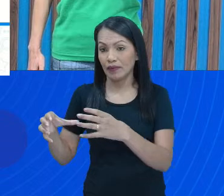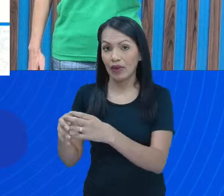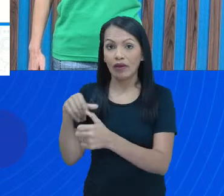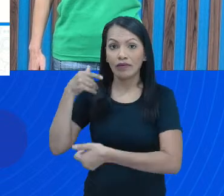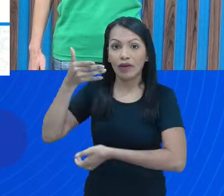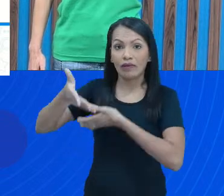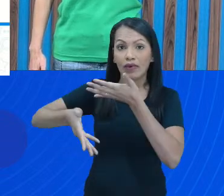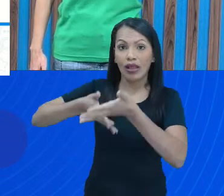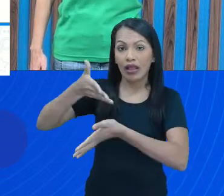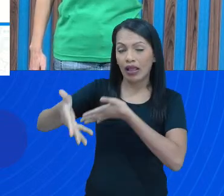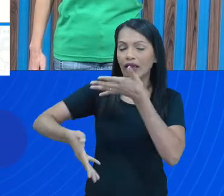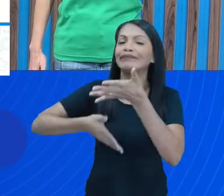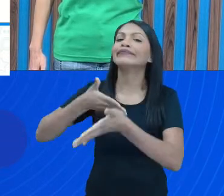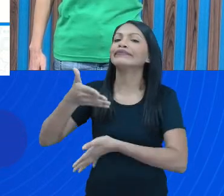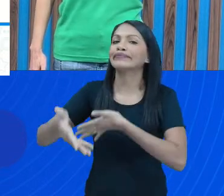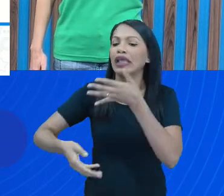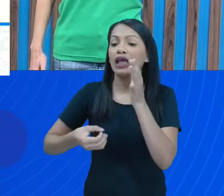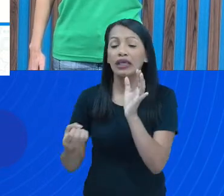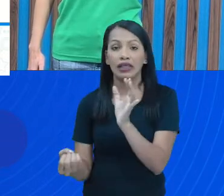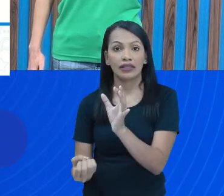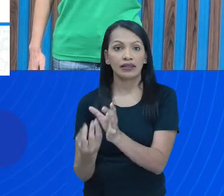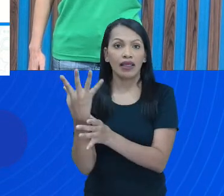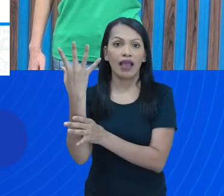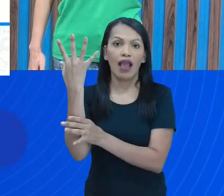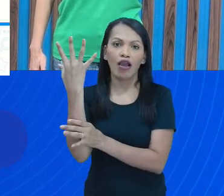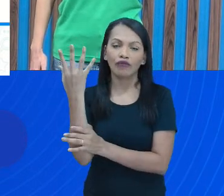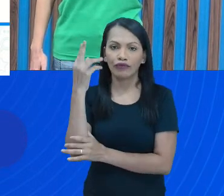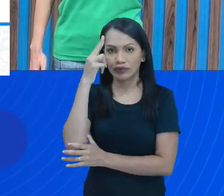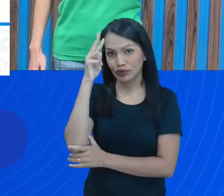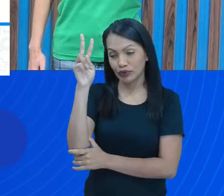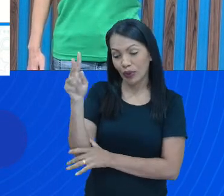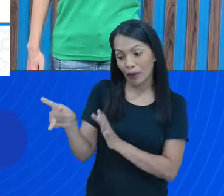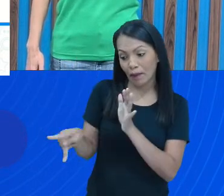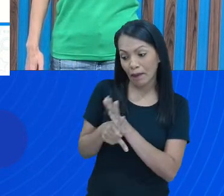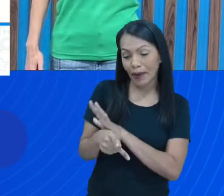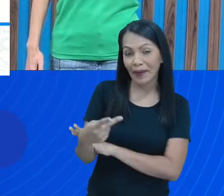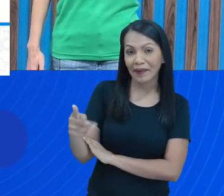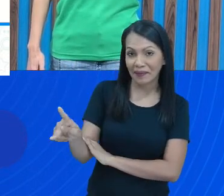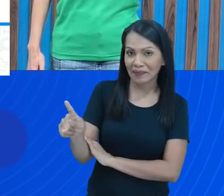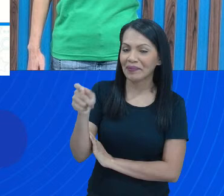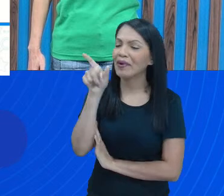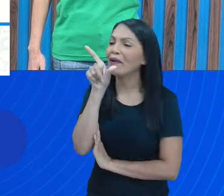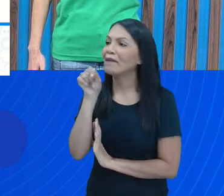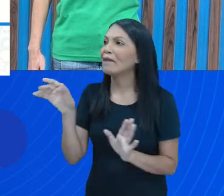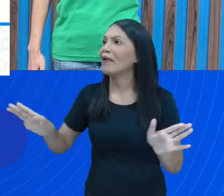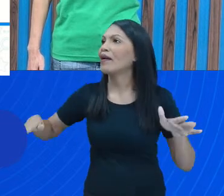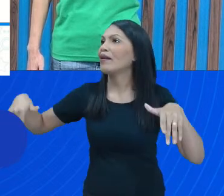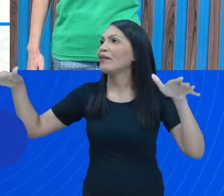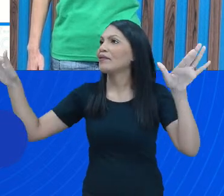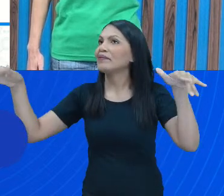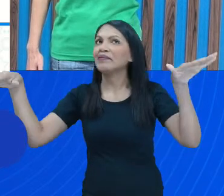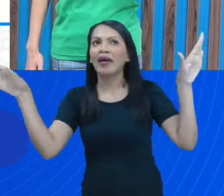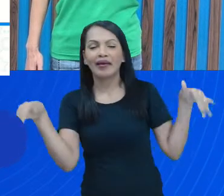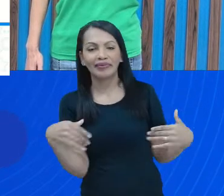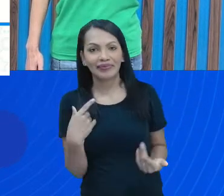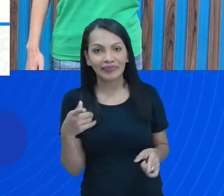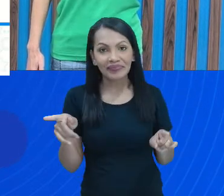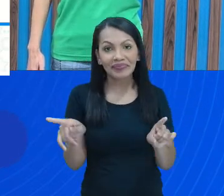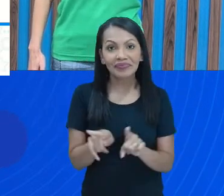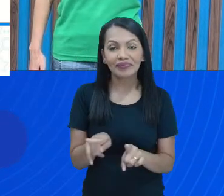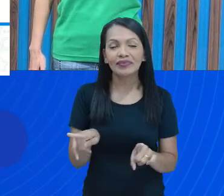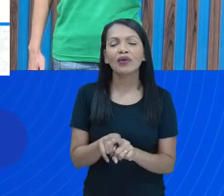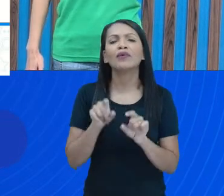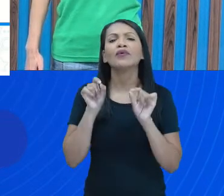uma história, inventavam uma história para aquele pássaro. O som de um vento, não é?